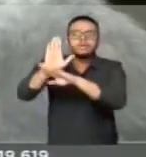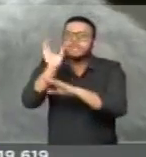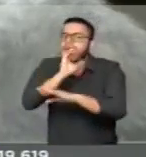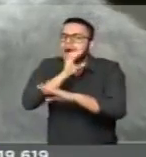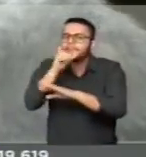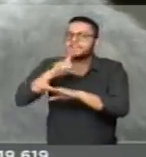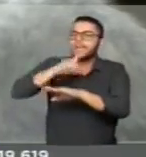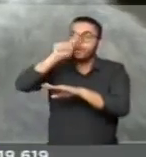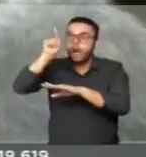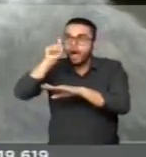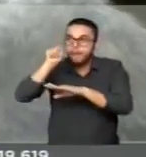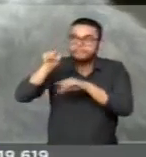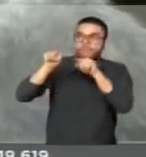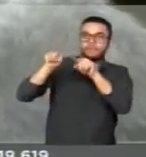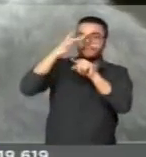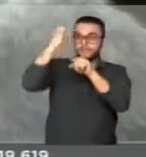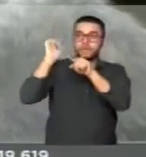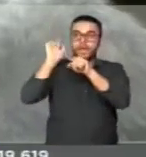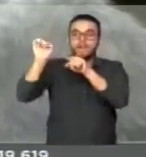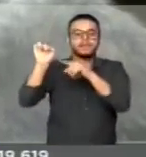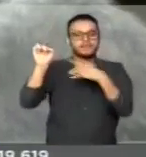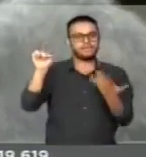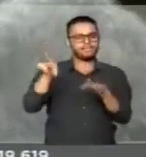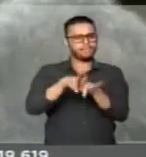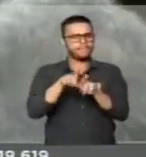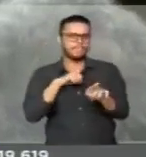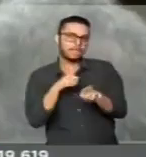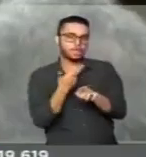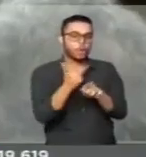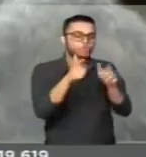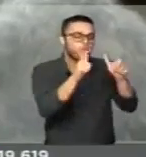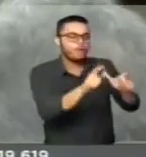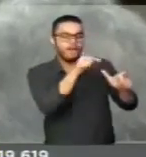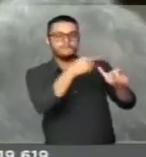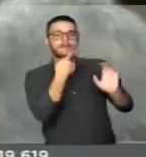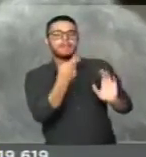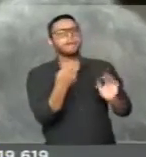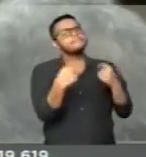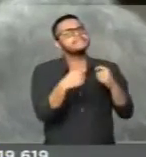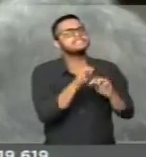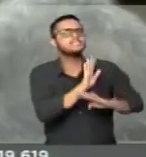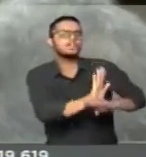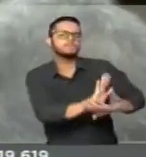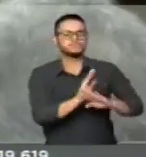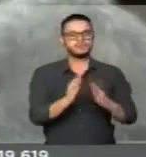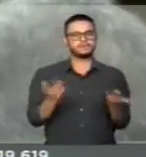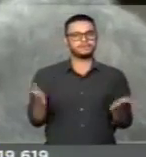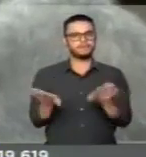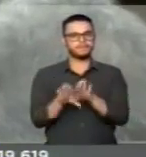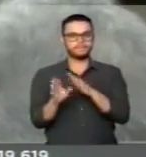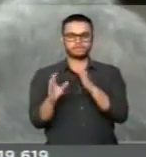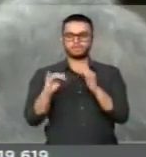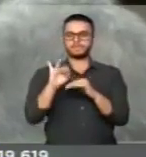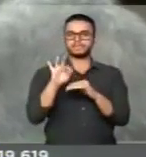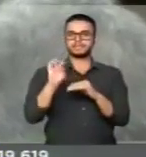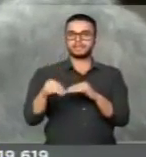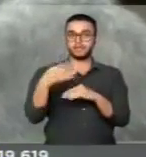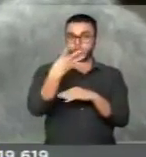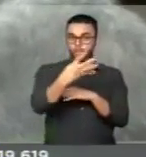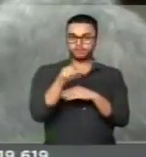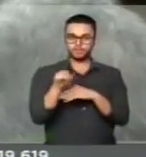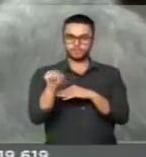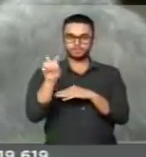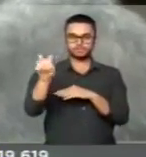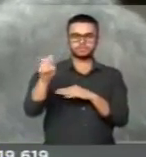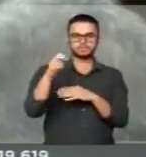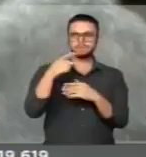declaração, tem uma chamada, deputado Gonzaga, diz, precisa de ajuda? No item 4.15, está escrito, como